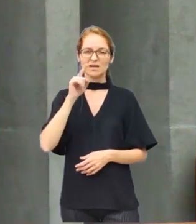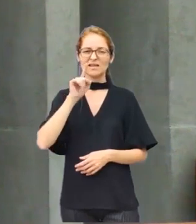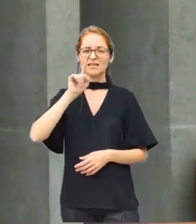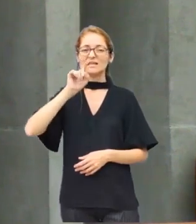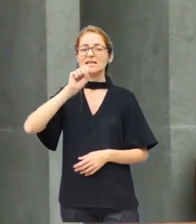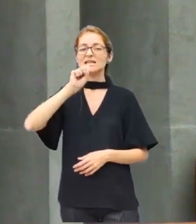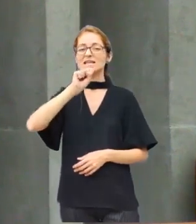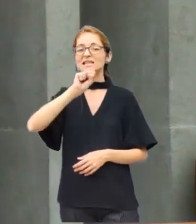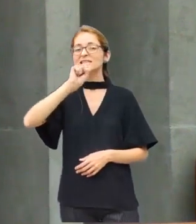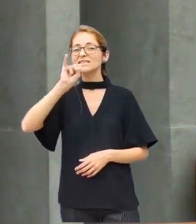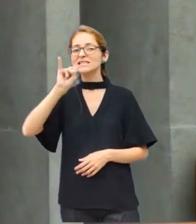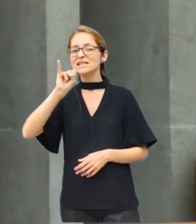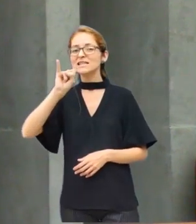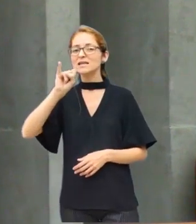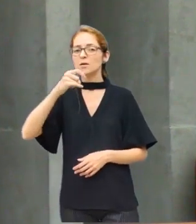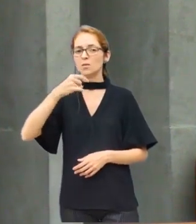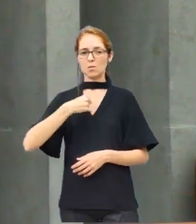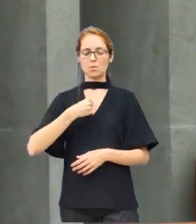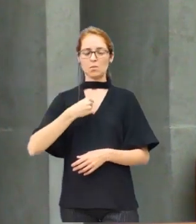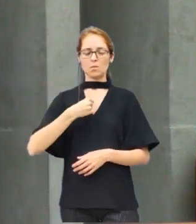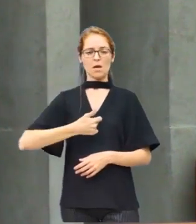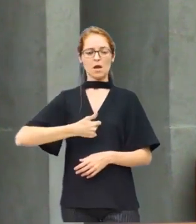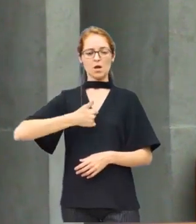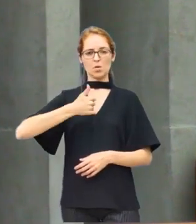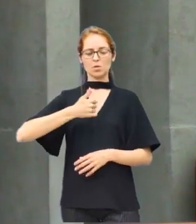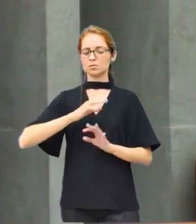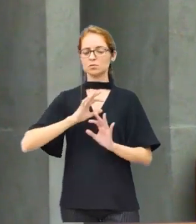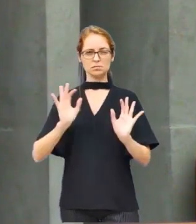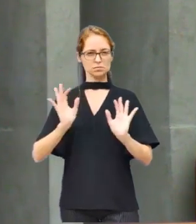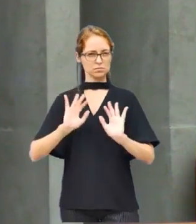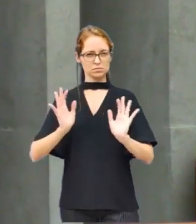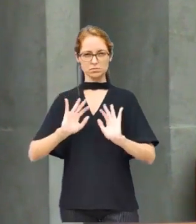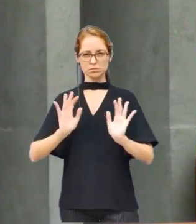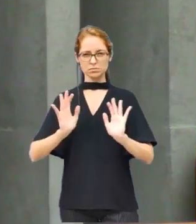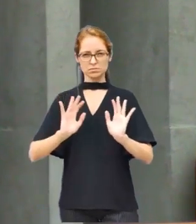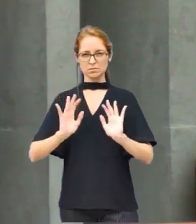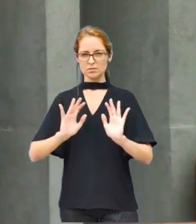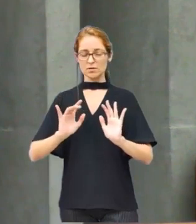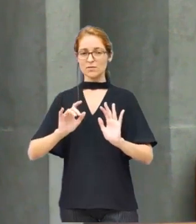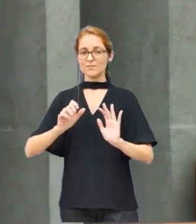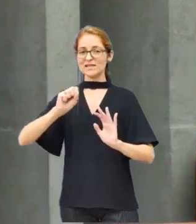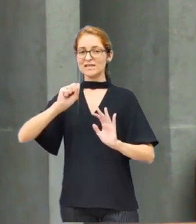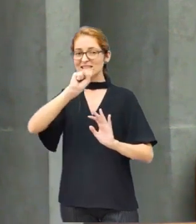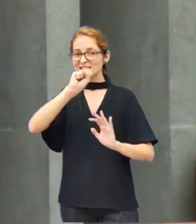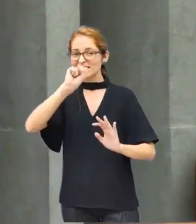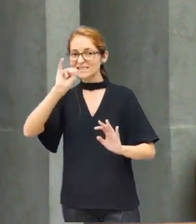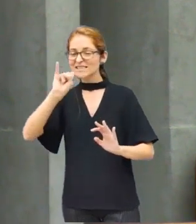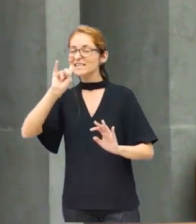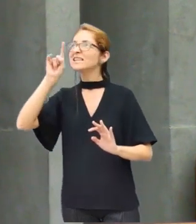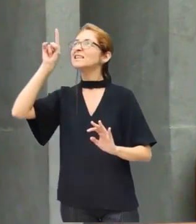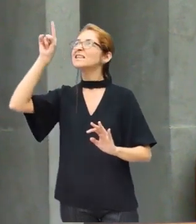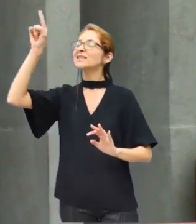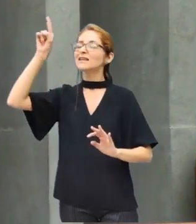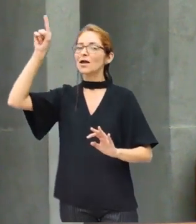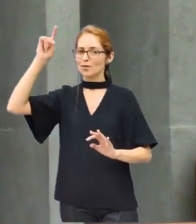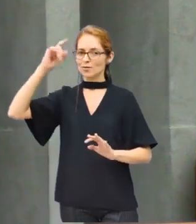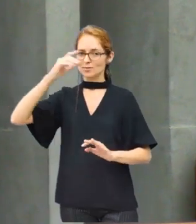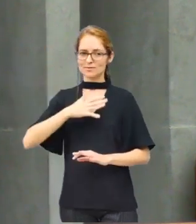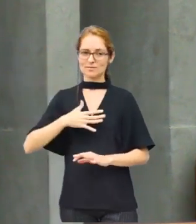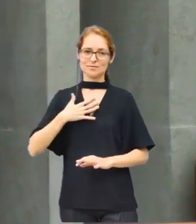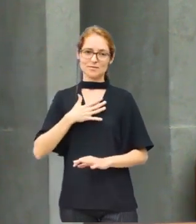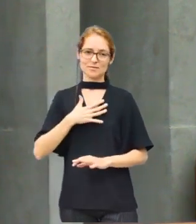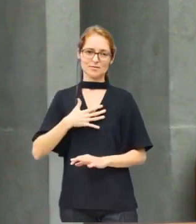se vai ser melhor para mim? E se essa... Será que isso agrada ao